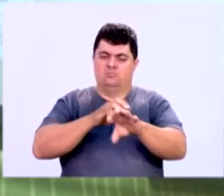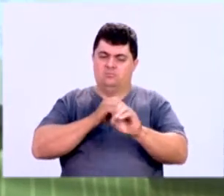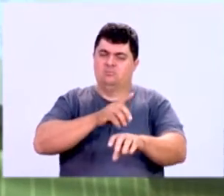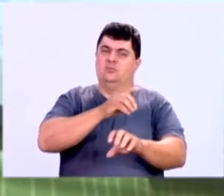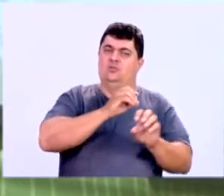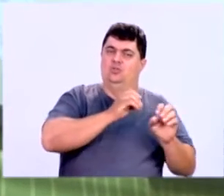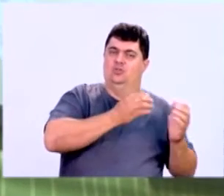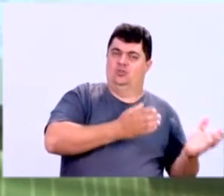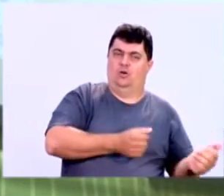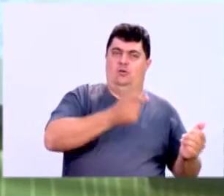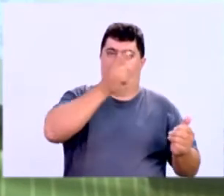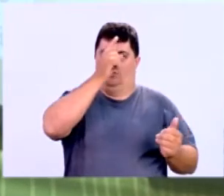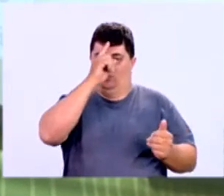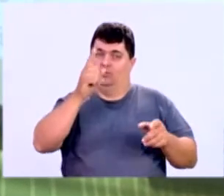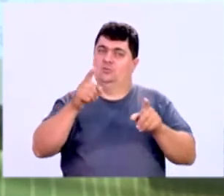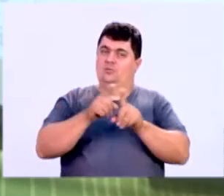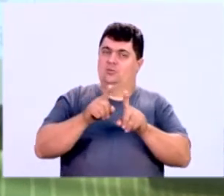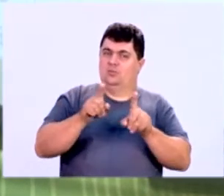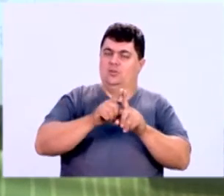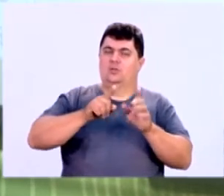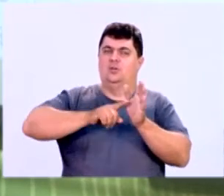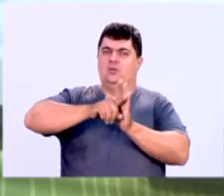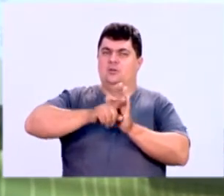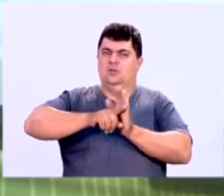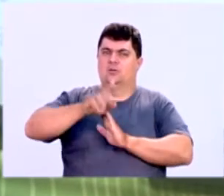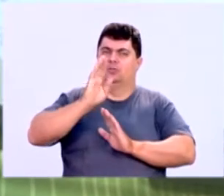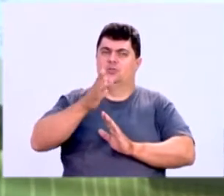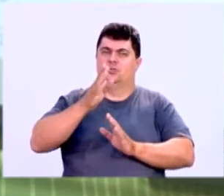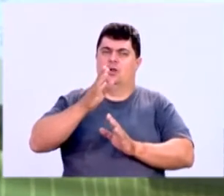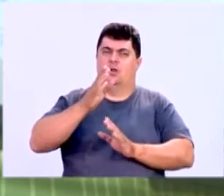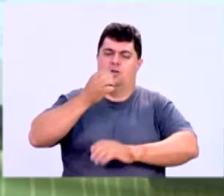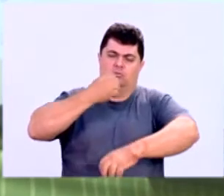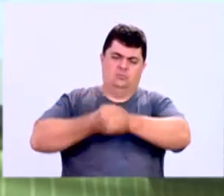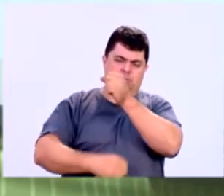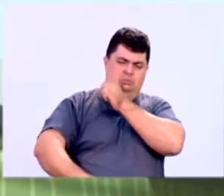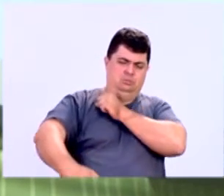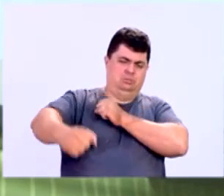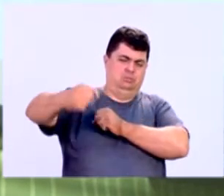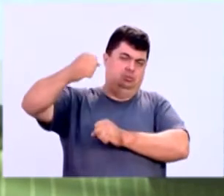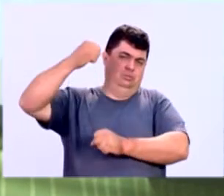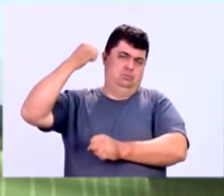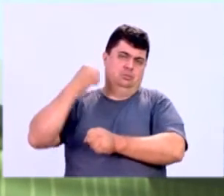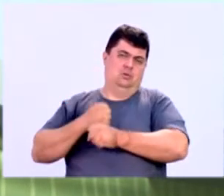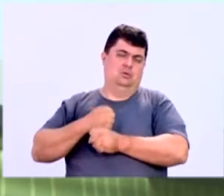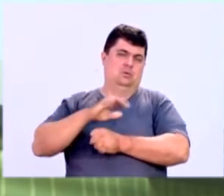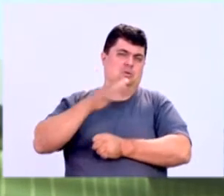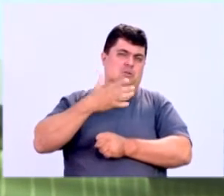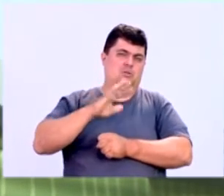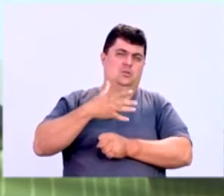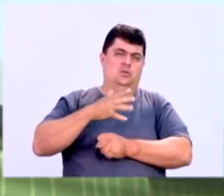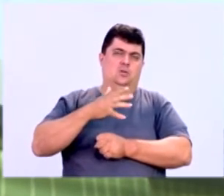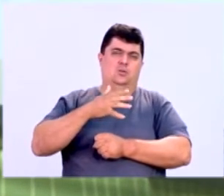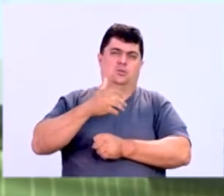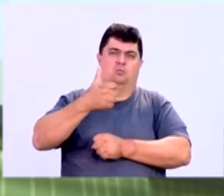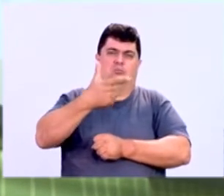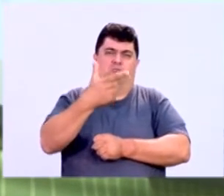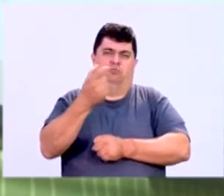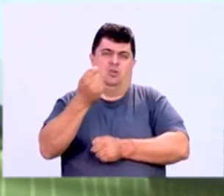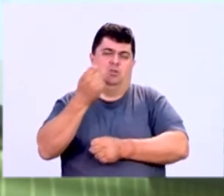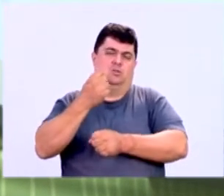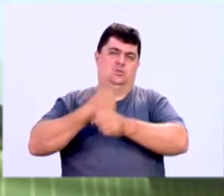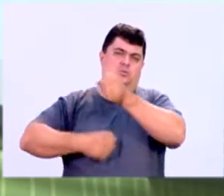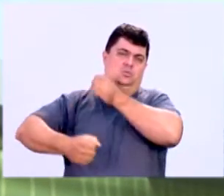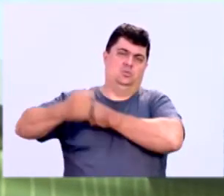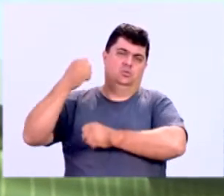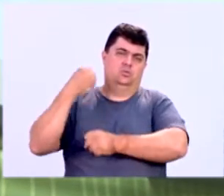é uma pesquisa que vem sendo realizada desde o século passado, mais ou menos na década de 20, iniciada